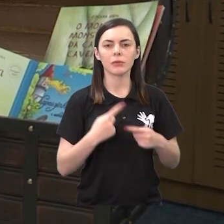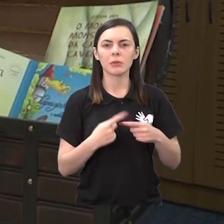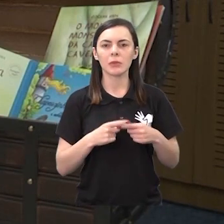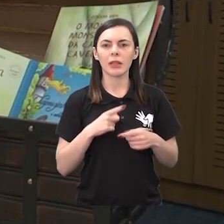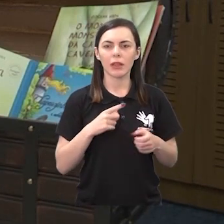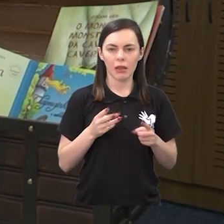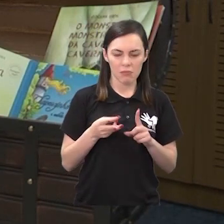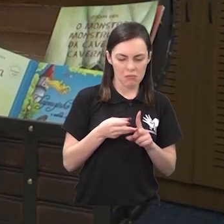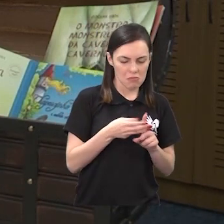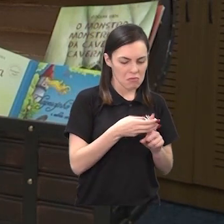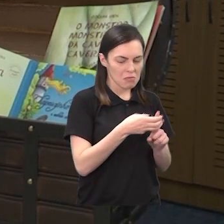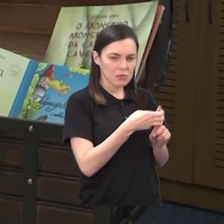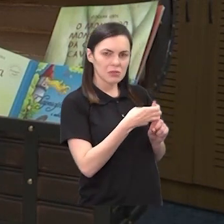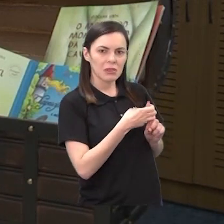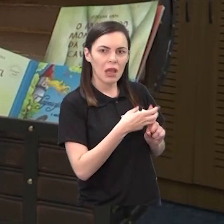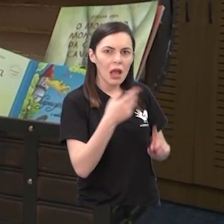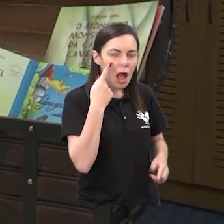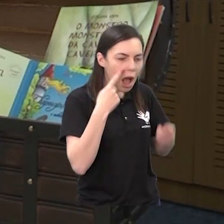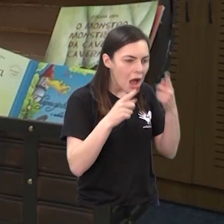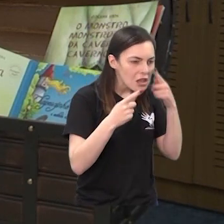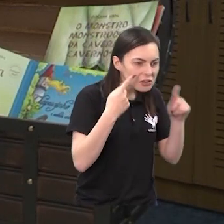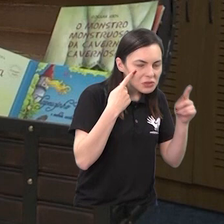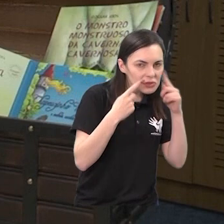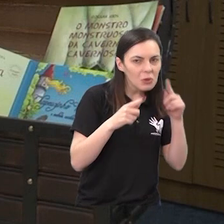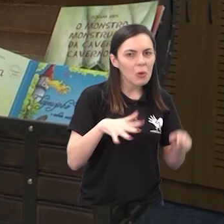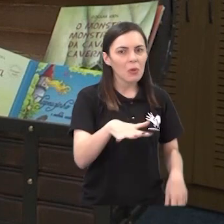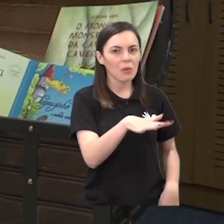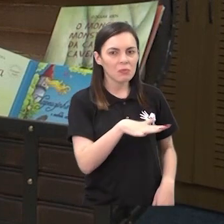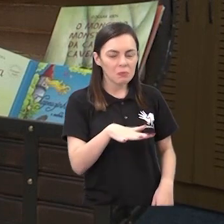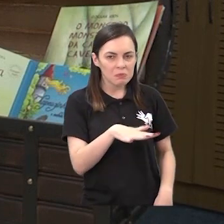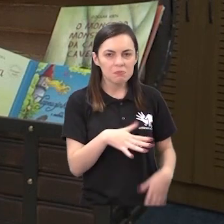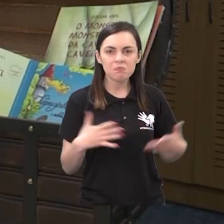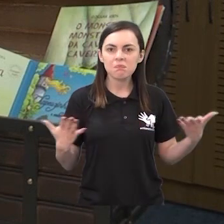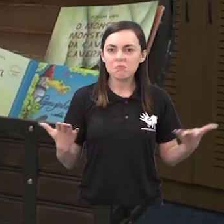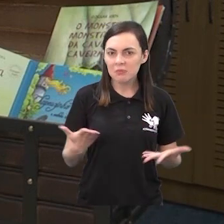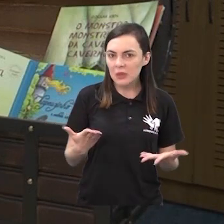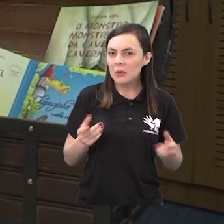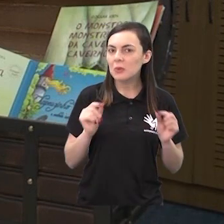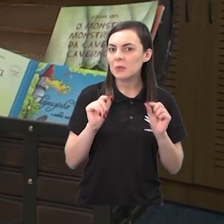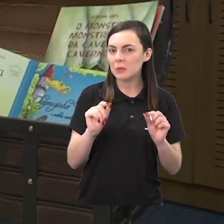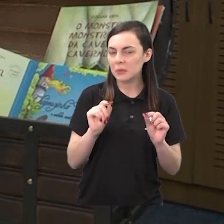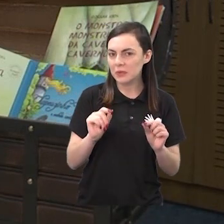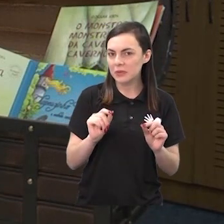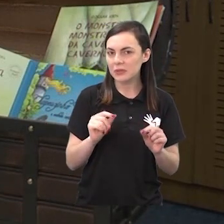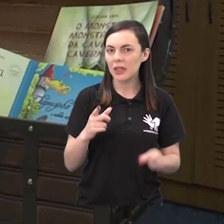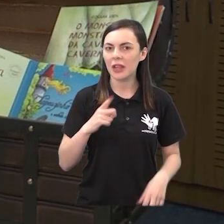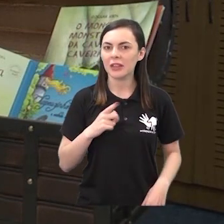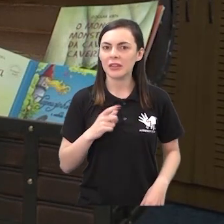descobre muitos mistérios e desvenda muitos casos. Então hoje nós seremos, sabem o quê?